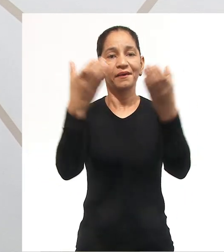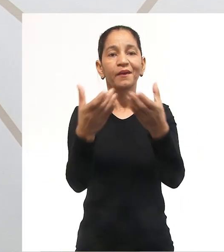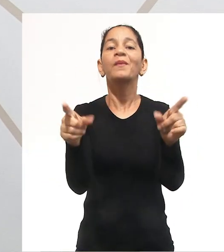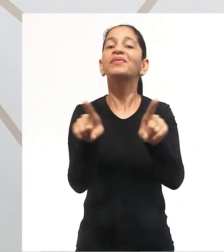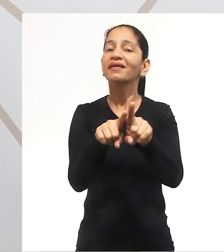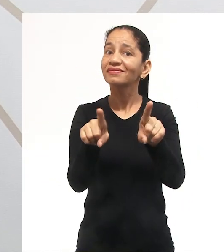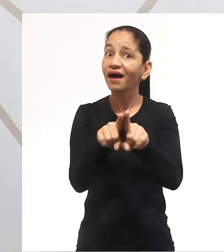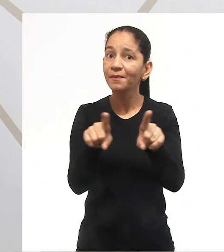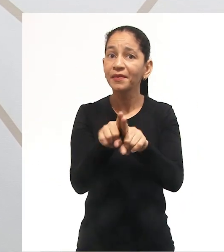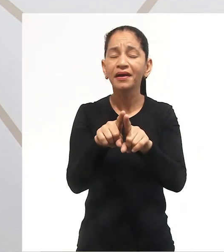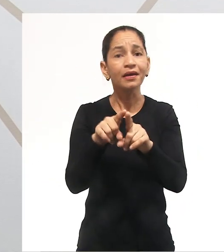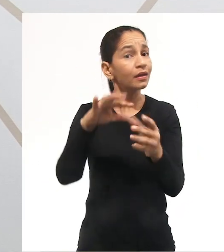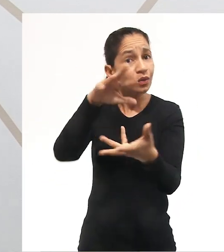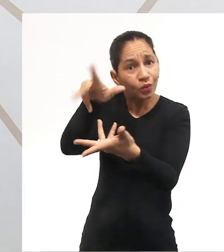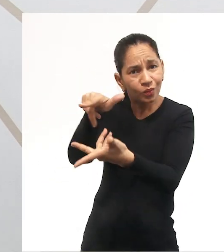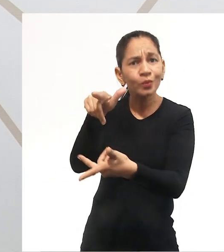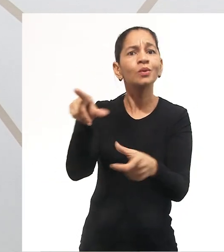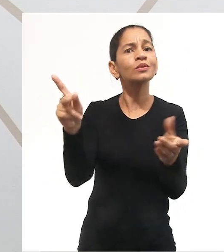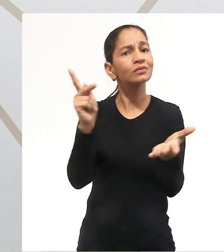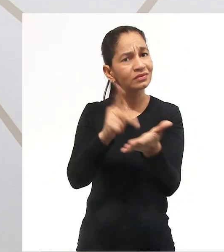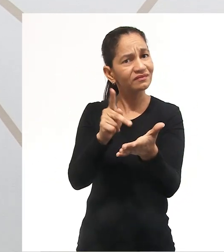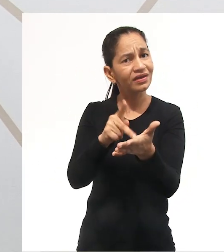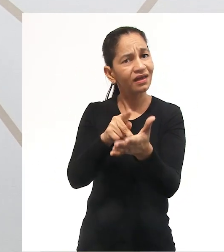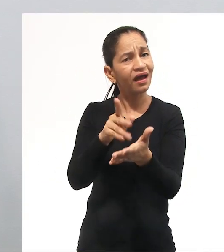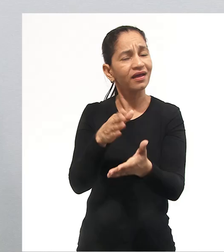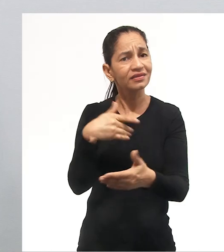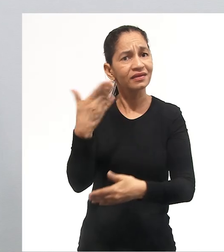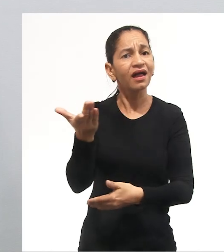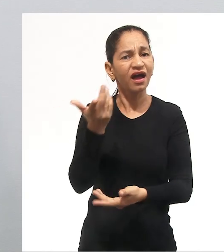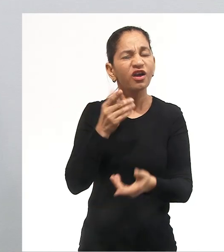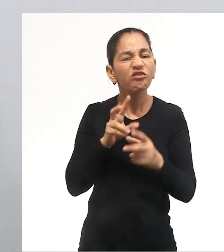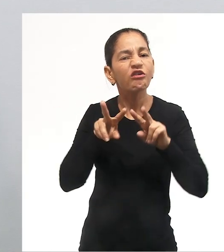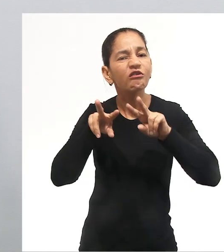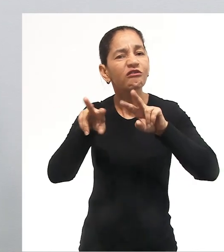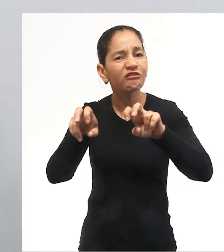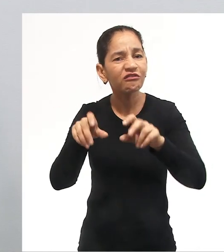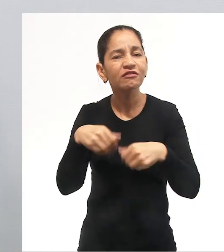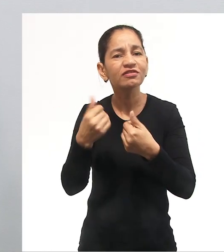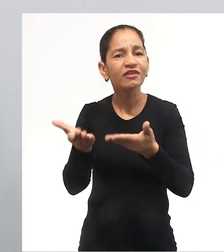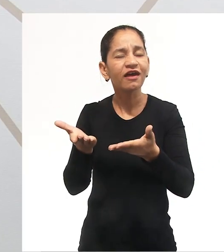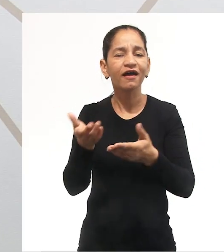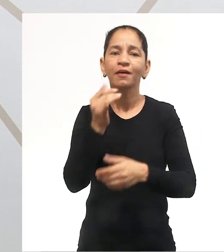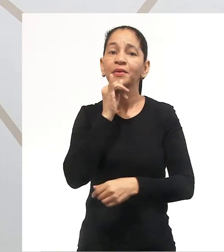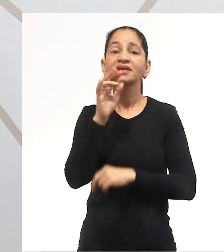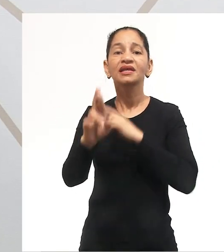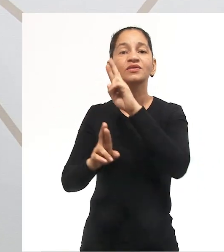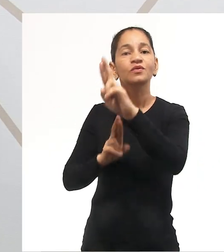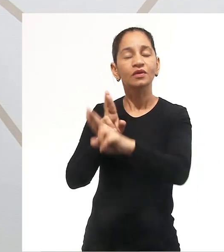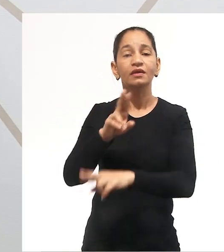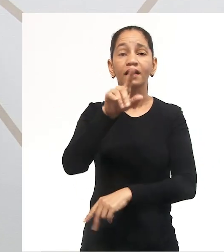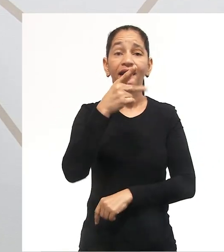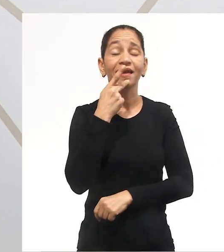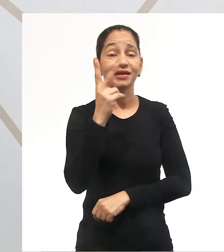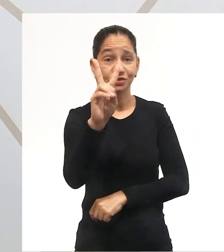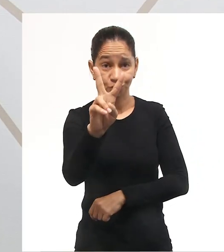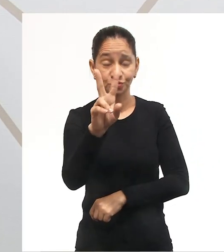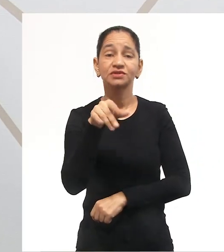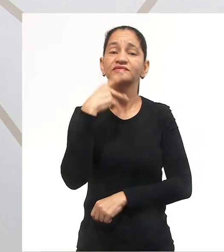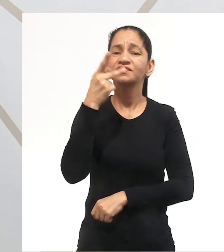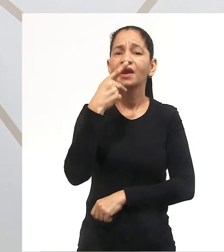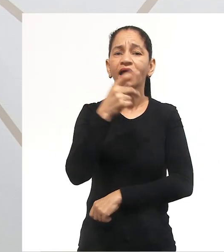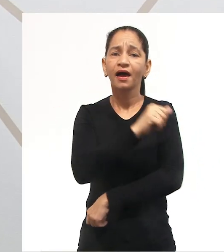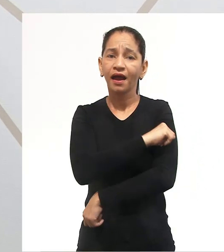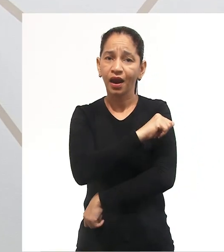realidade do mundo, quiçá do mundo. Então, assim, vocês nos relataram aqui